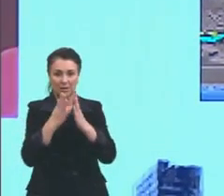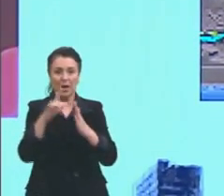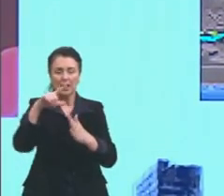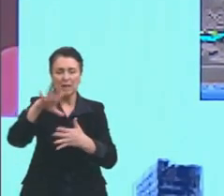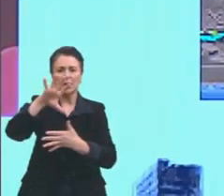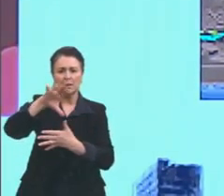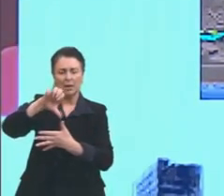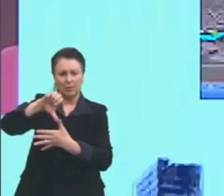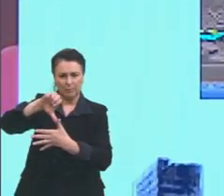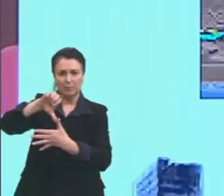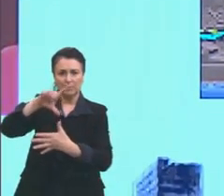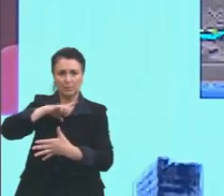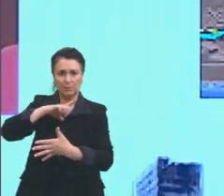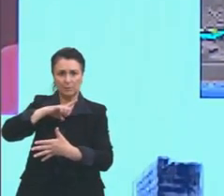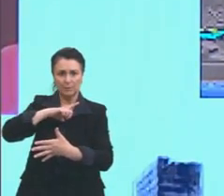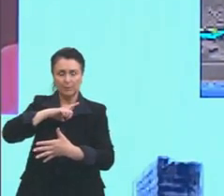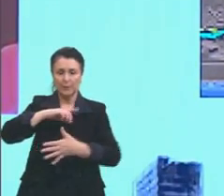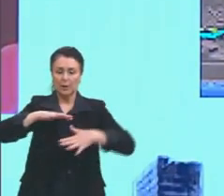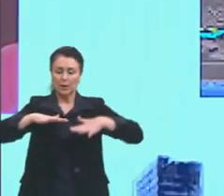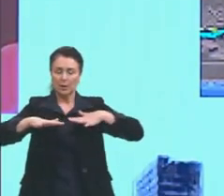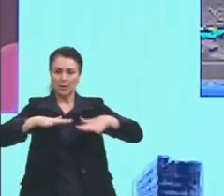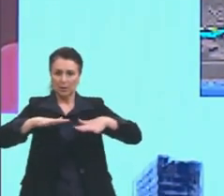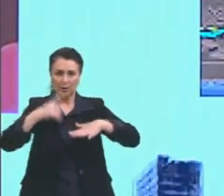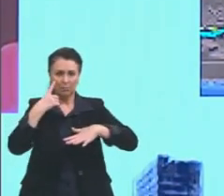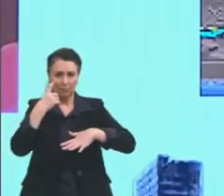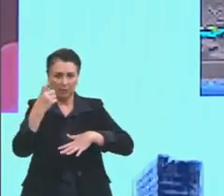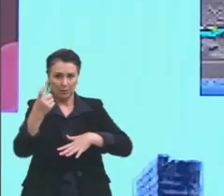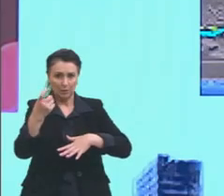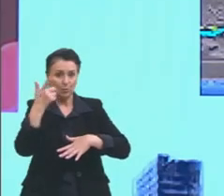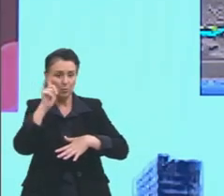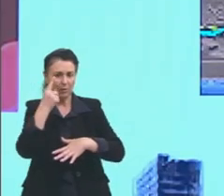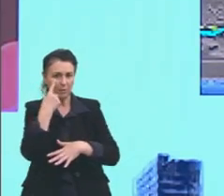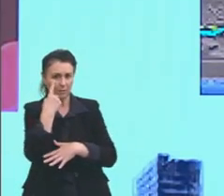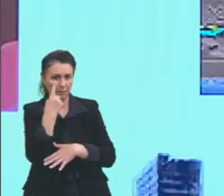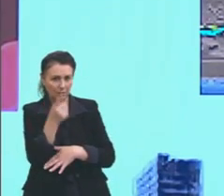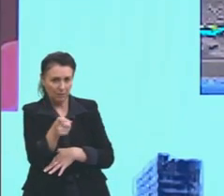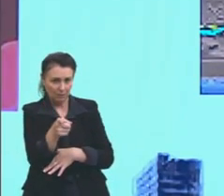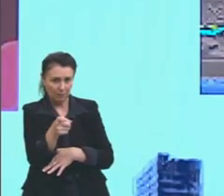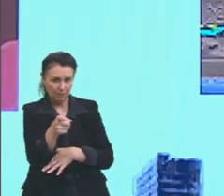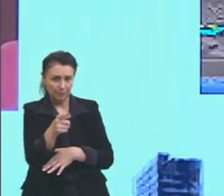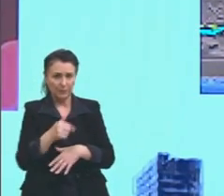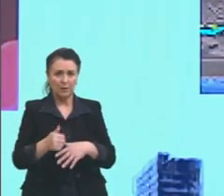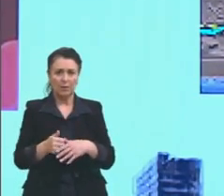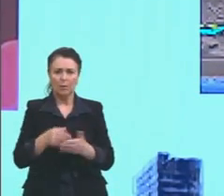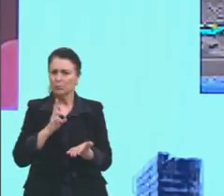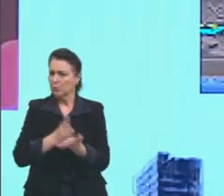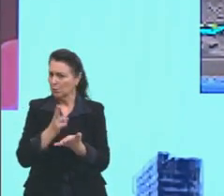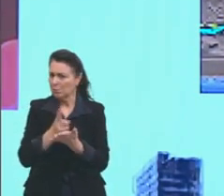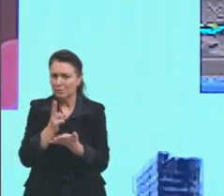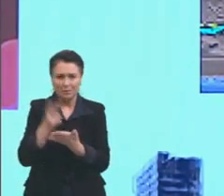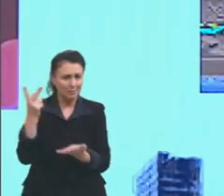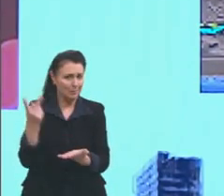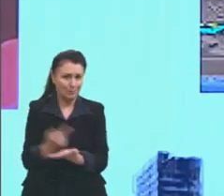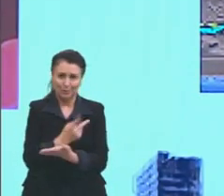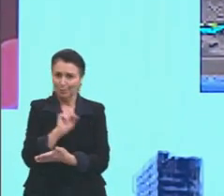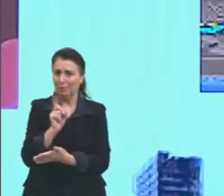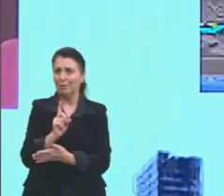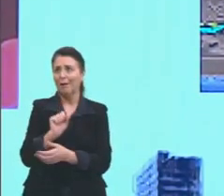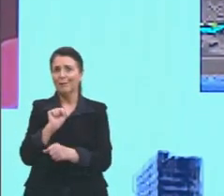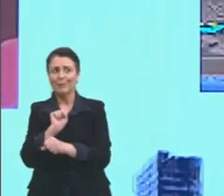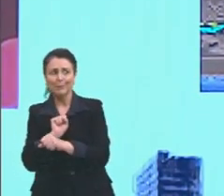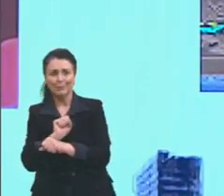uma coisa interessante que esses abalos a gente consegue ver né eles estão permanente não é algo